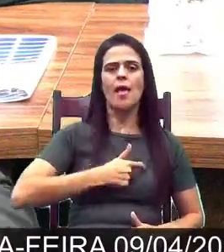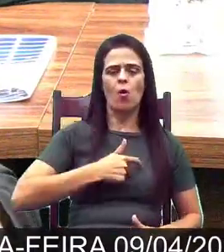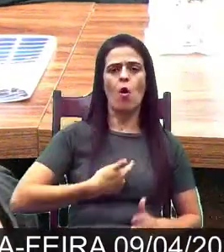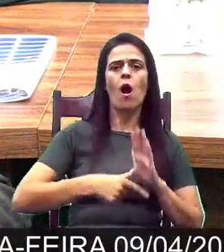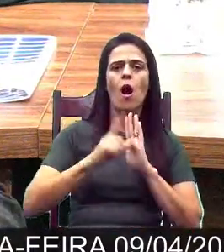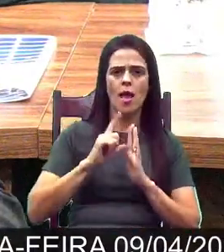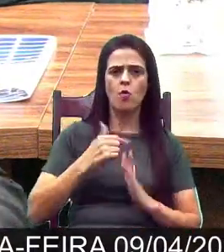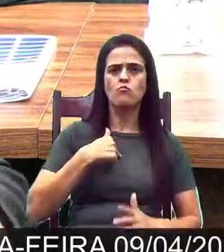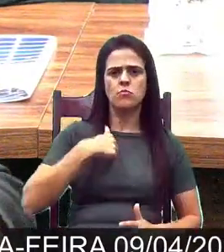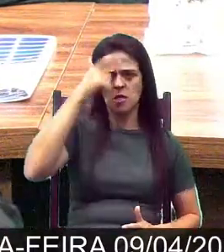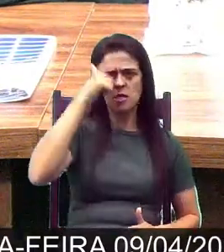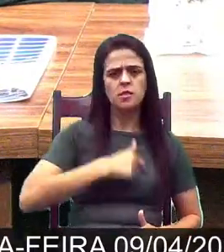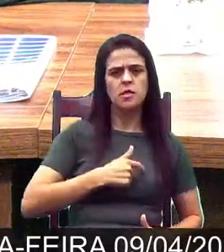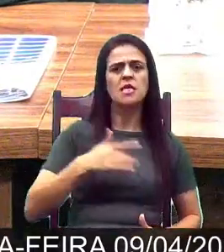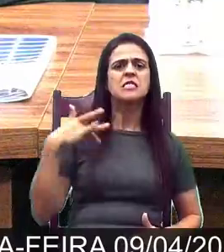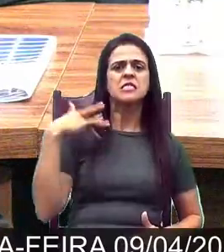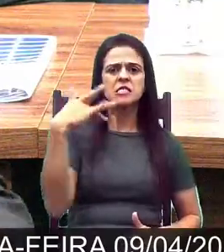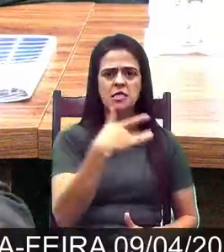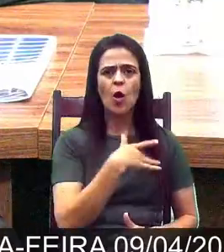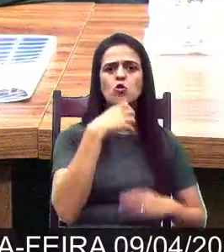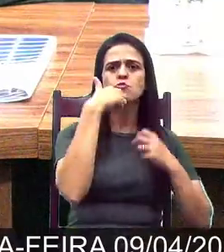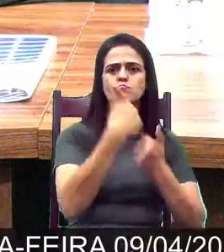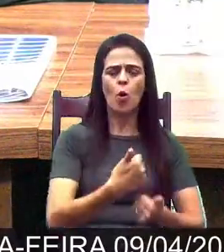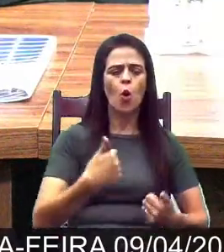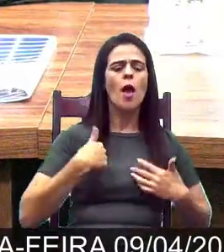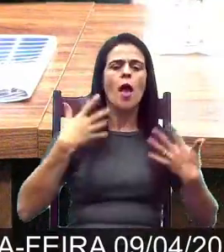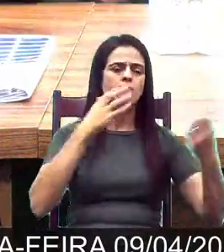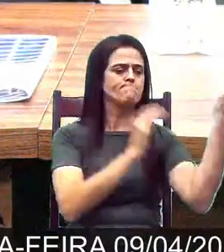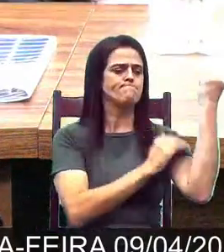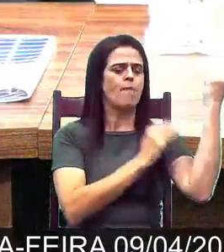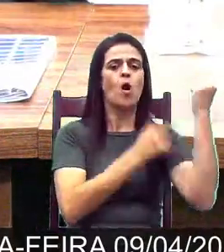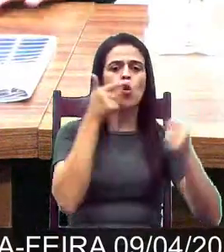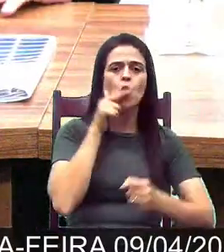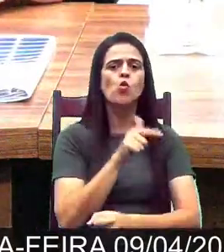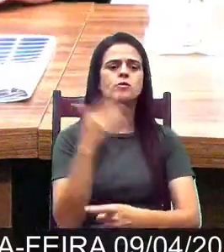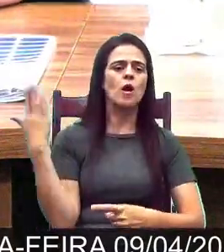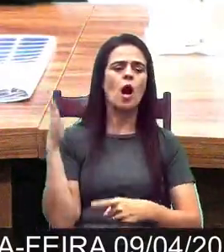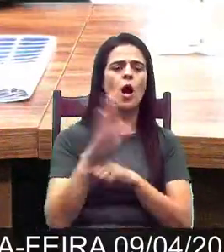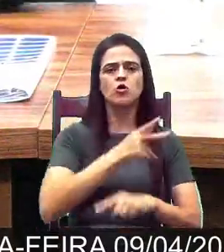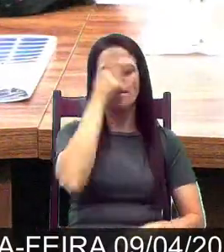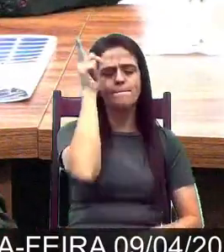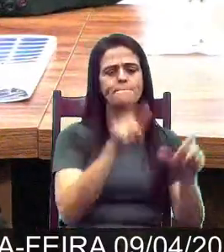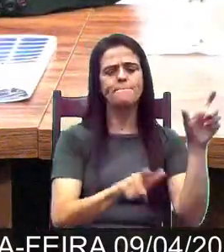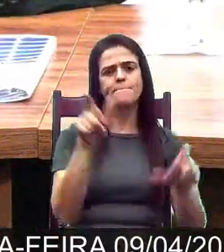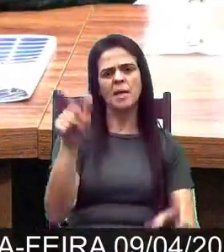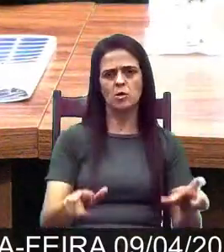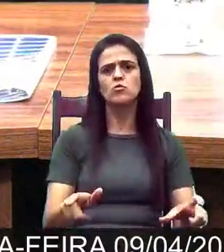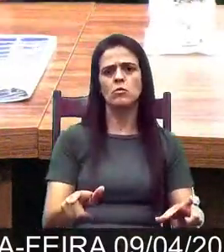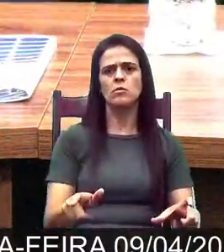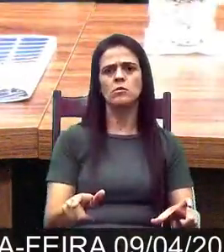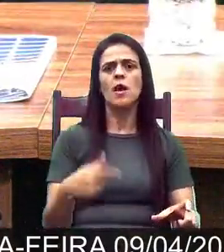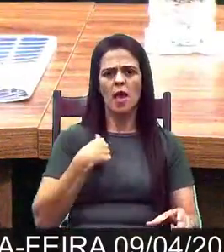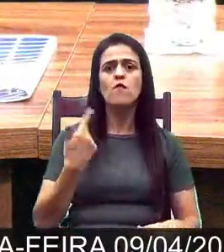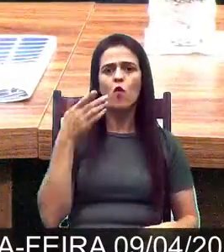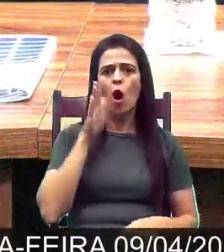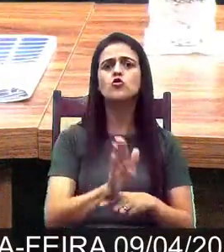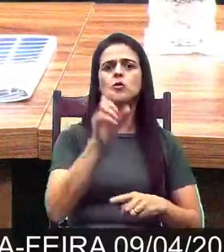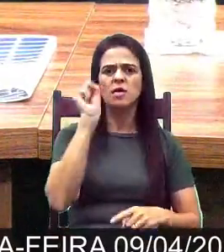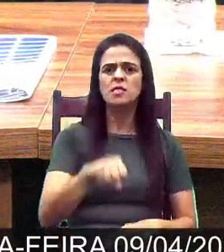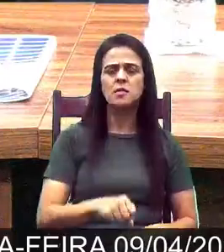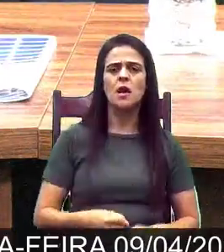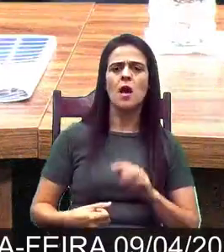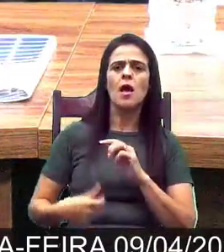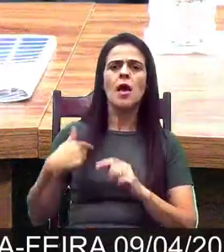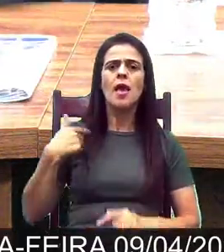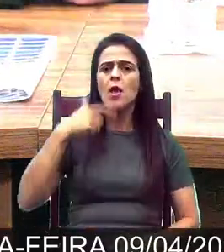e se eu tenho a saúde, graças a Deus, e a disponibilidade para contribuir como cidadão, antes de vereador, antes